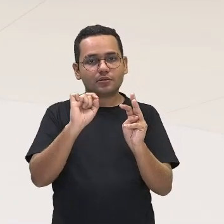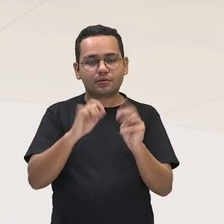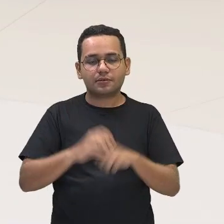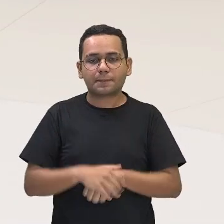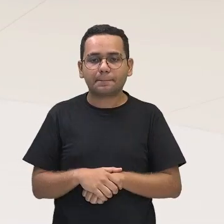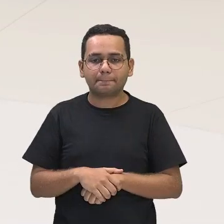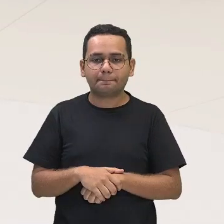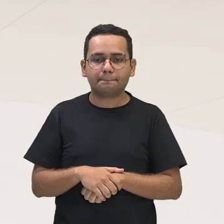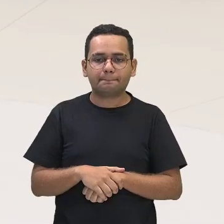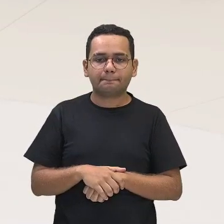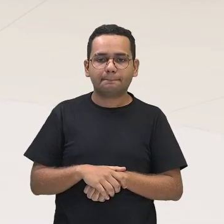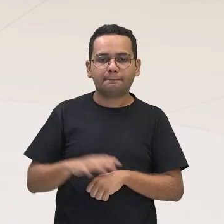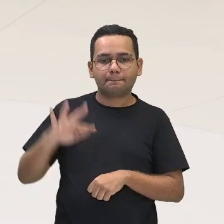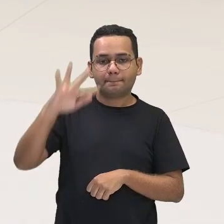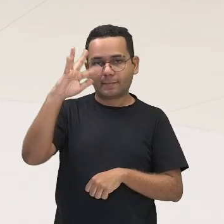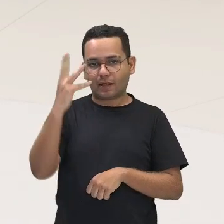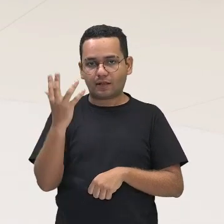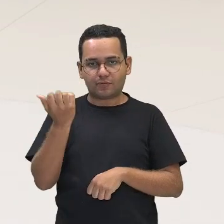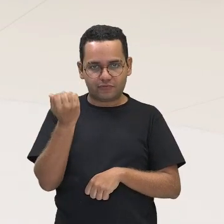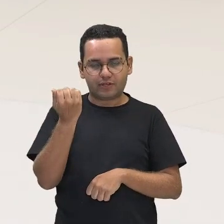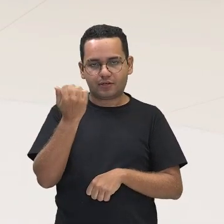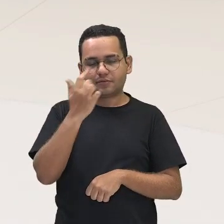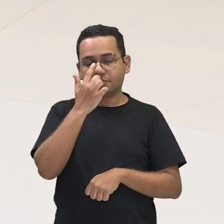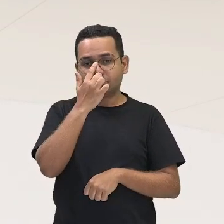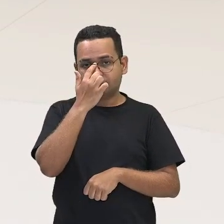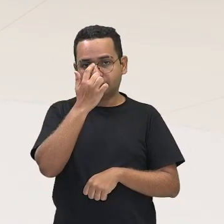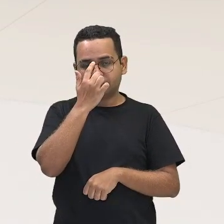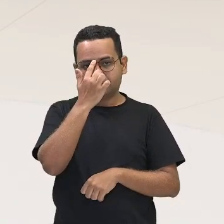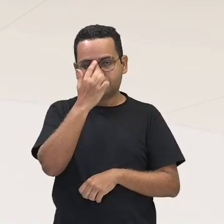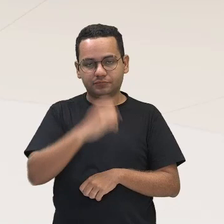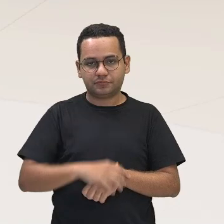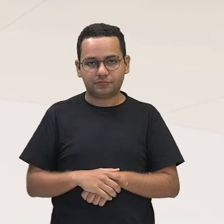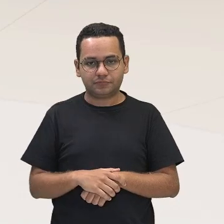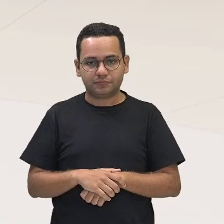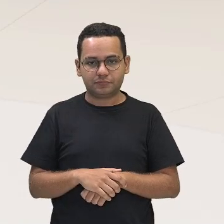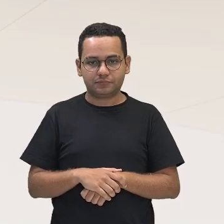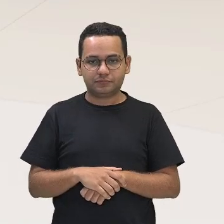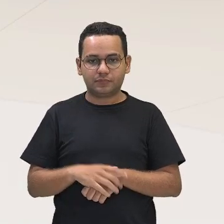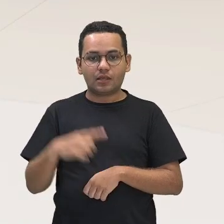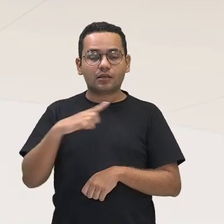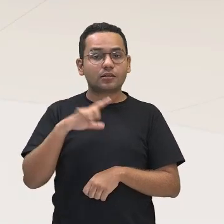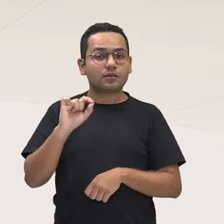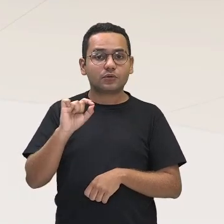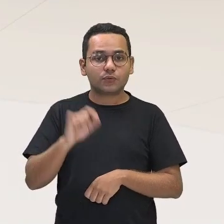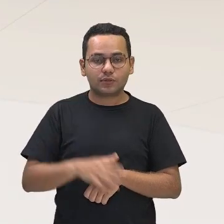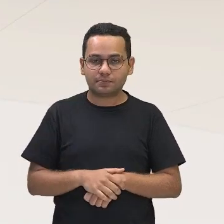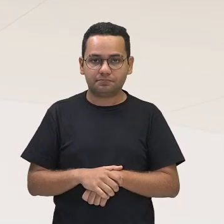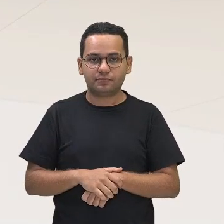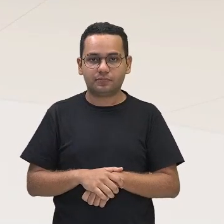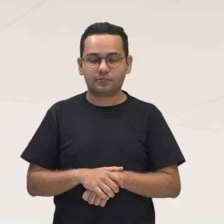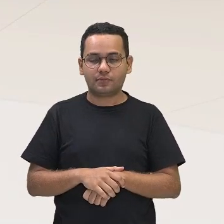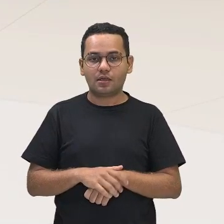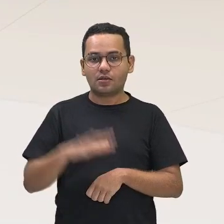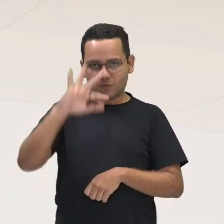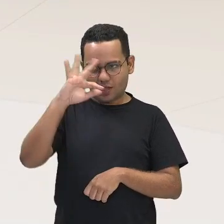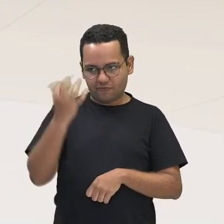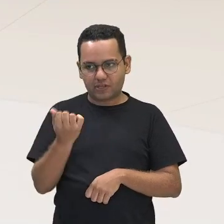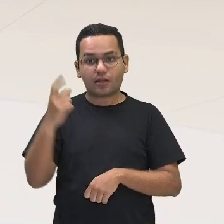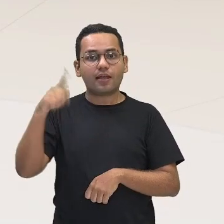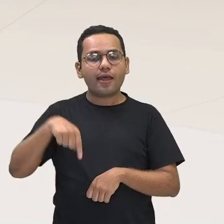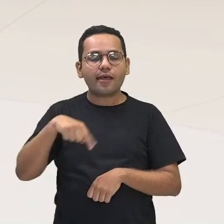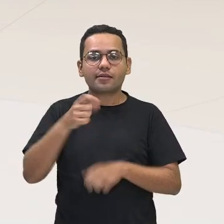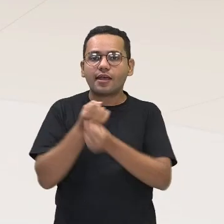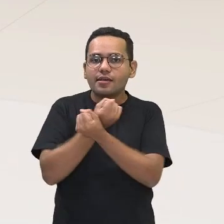étnica e racial são os negros, os africanos, que vieram a princípio na condição de